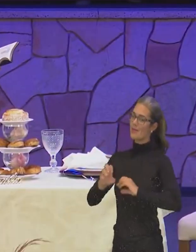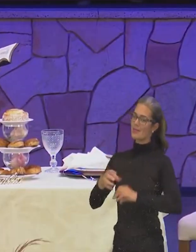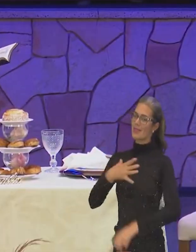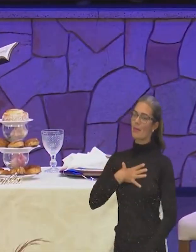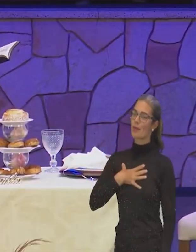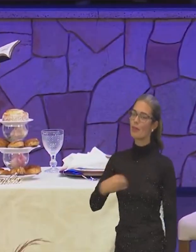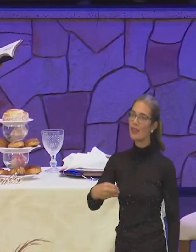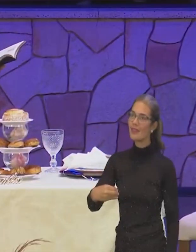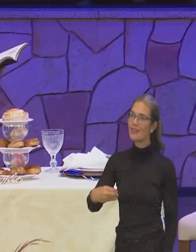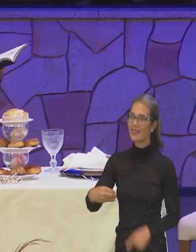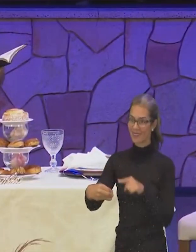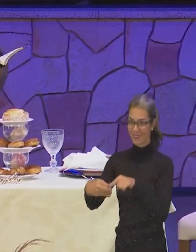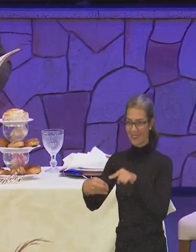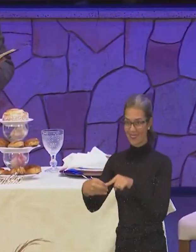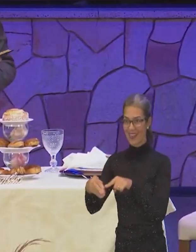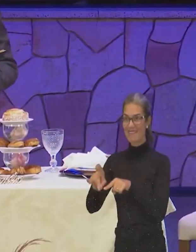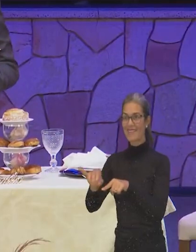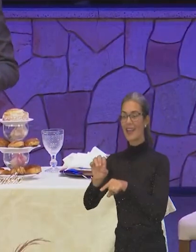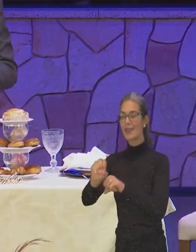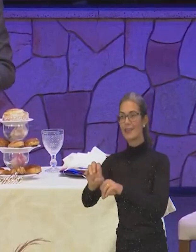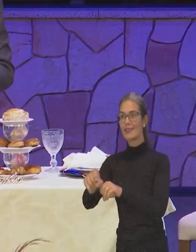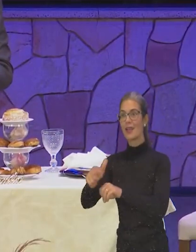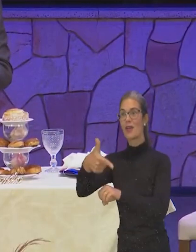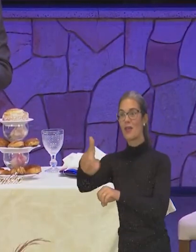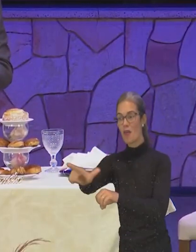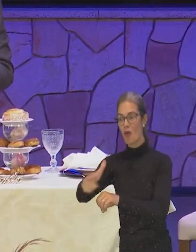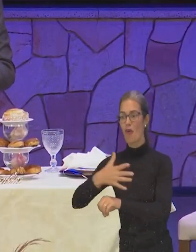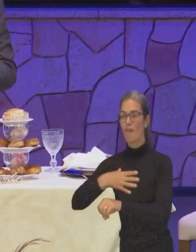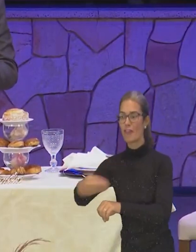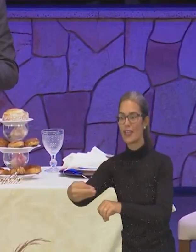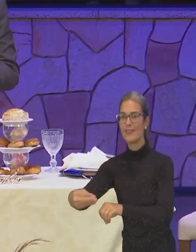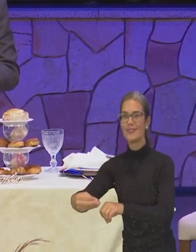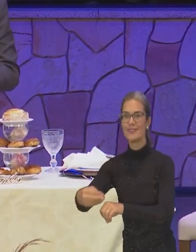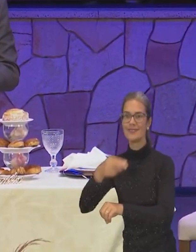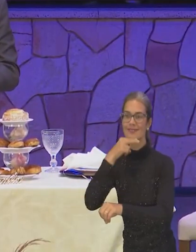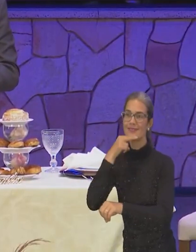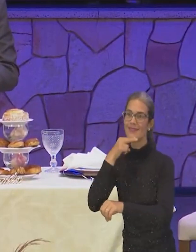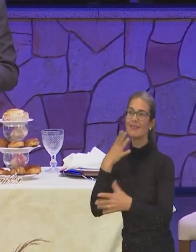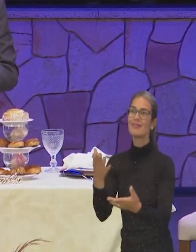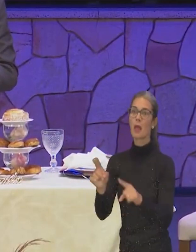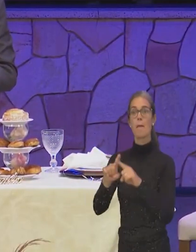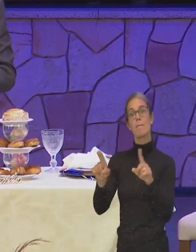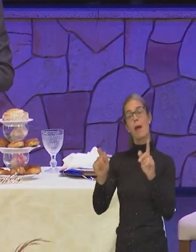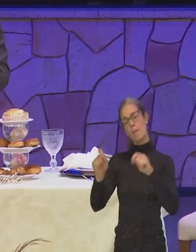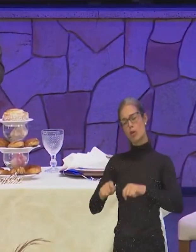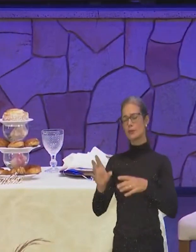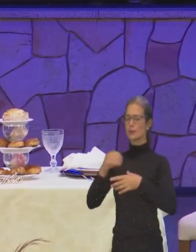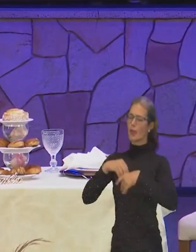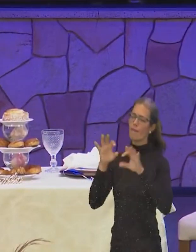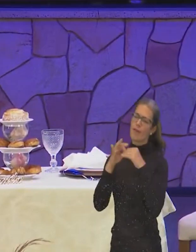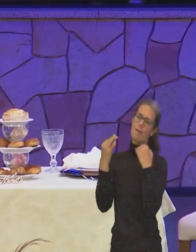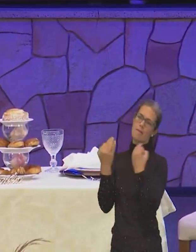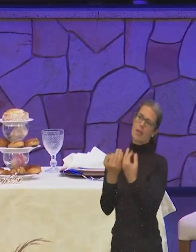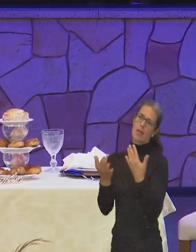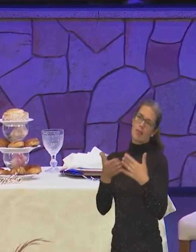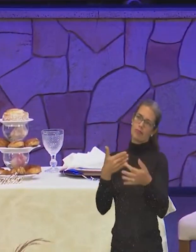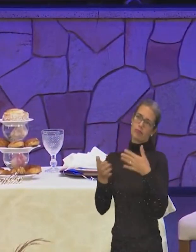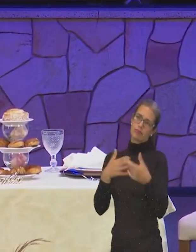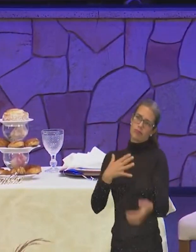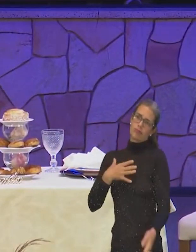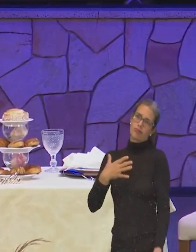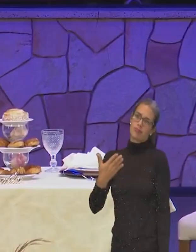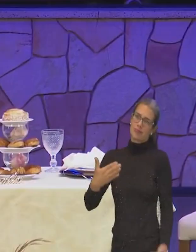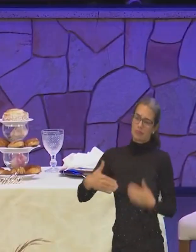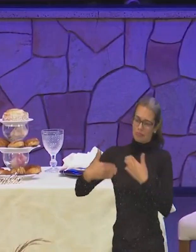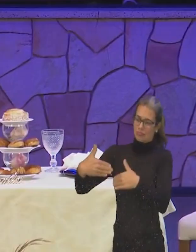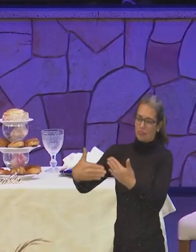boca. Não esconda as maravilhas do Senhor. Paulo estava ali com aquele